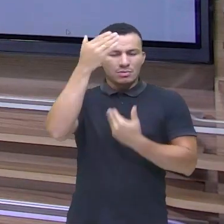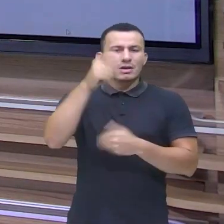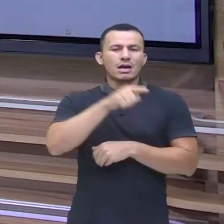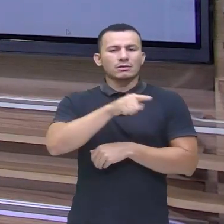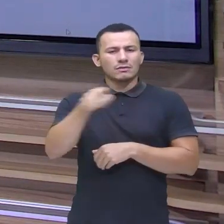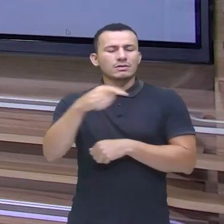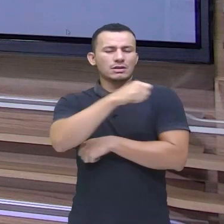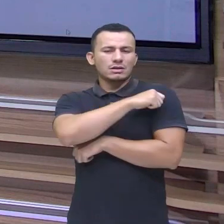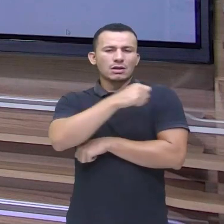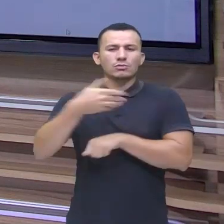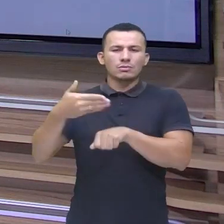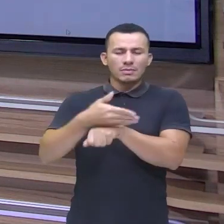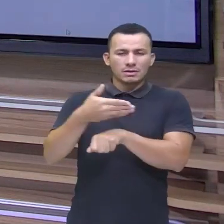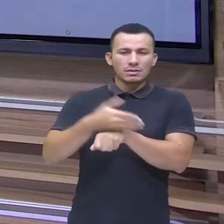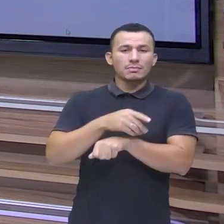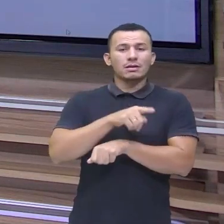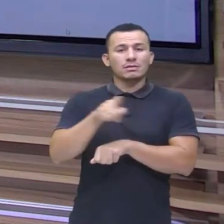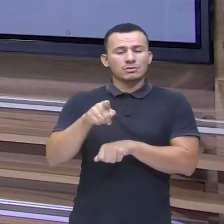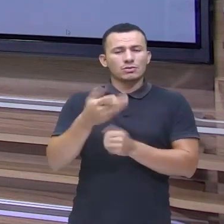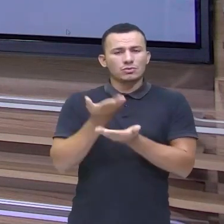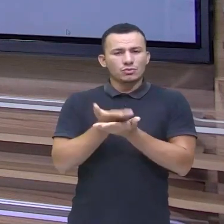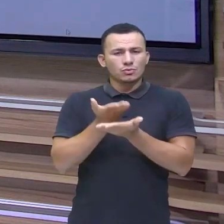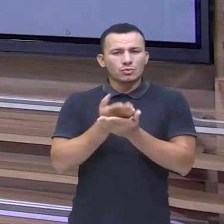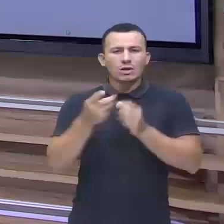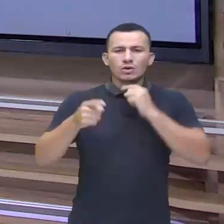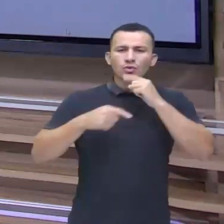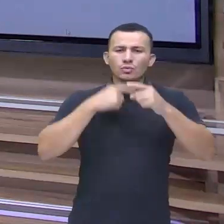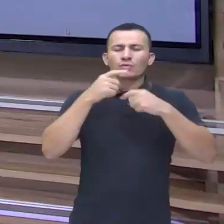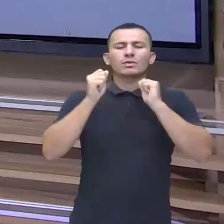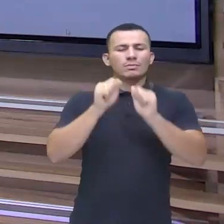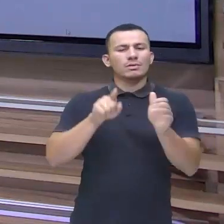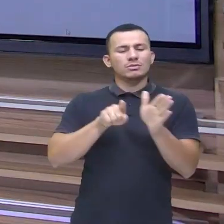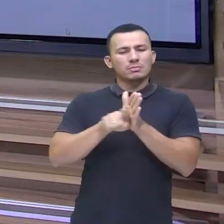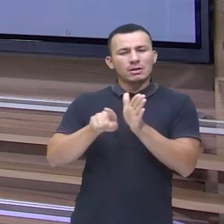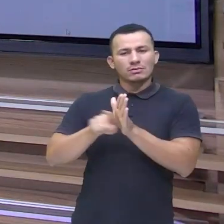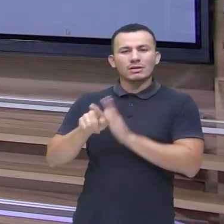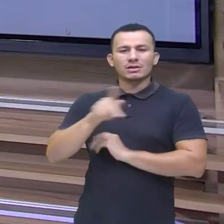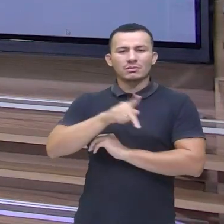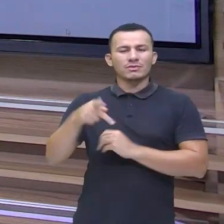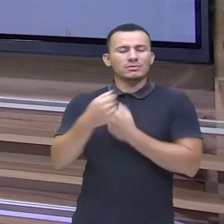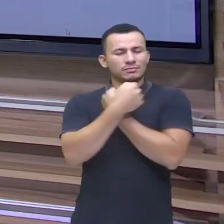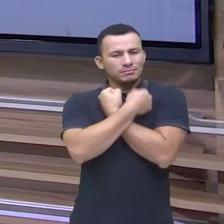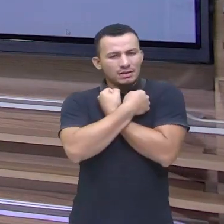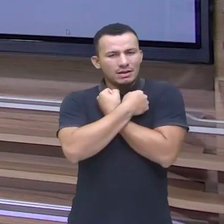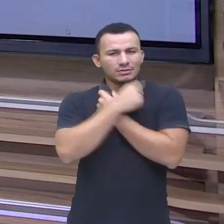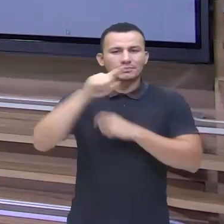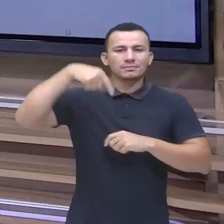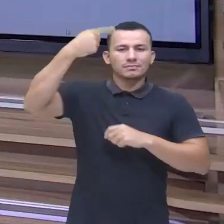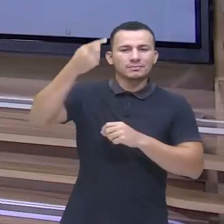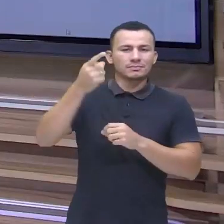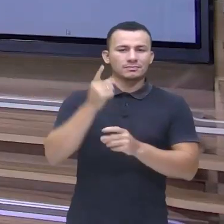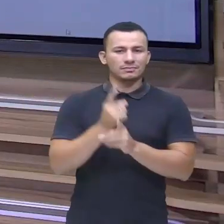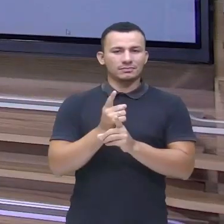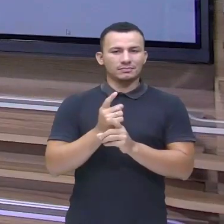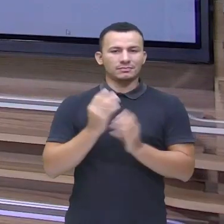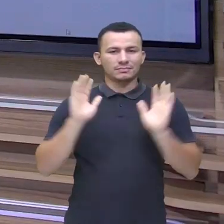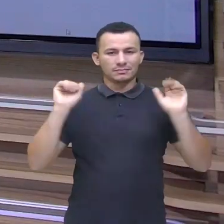participação na aula de hoje, estude, tire suas dúvidas com seu professor, um abraço e até a próxima aula.